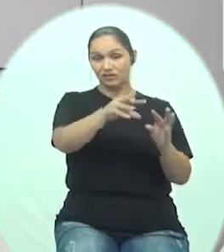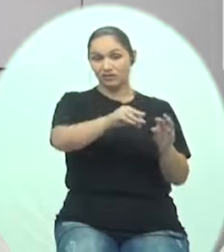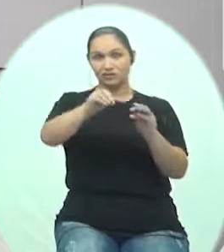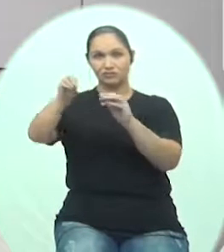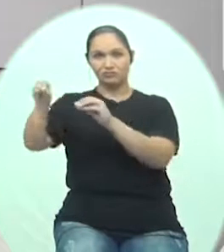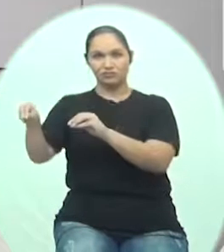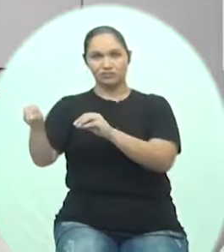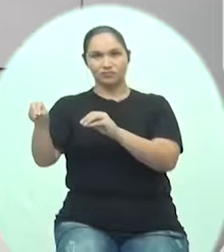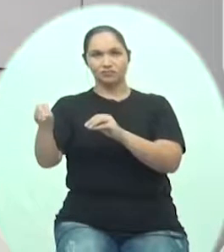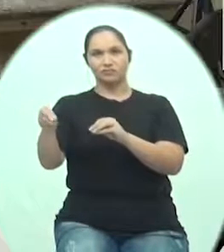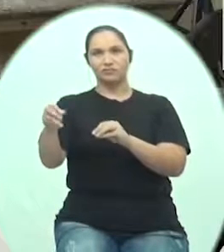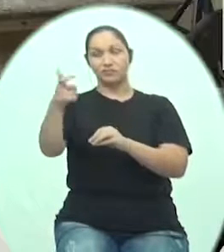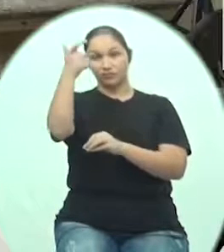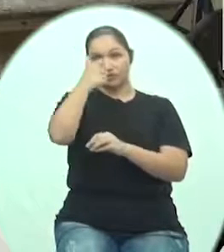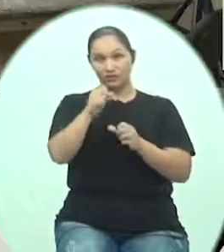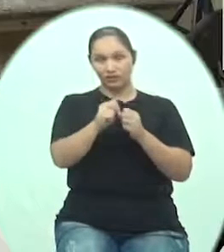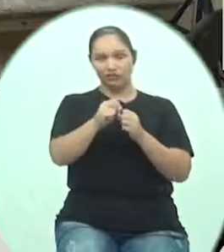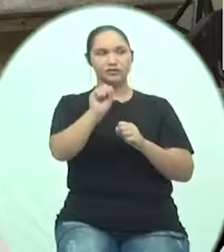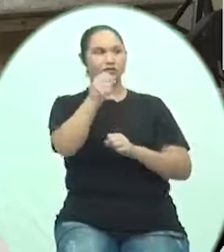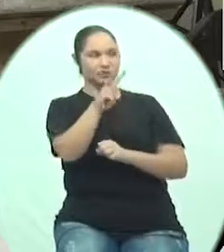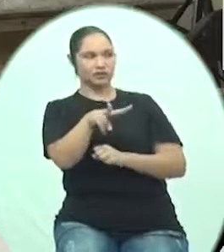atendi de pleno